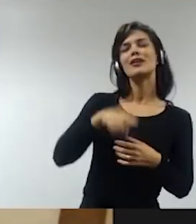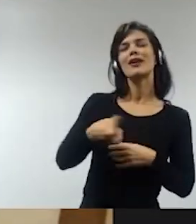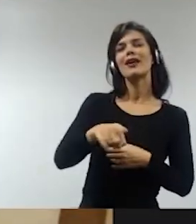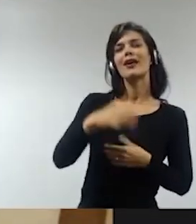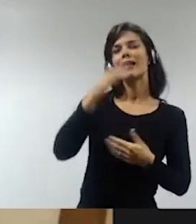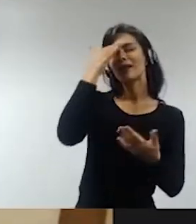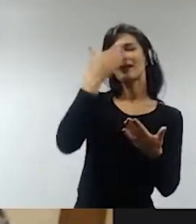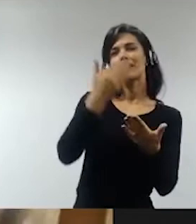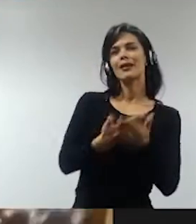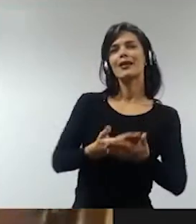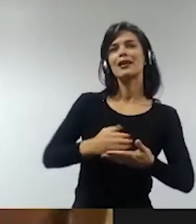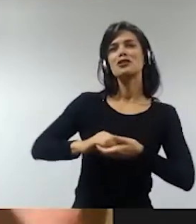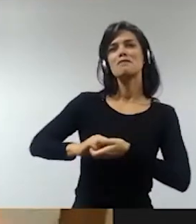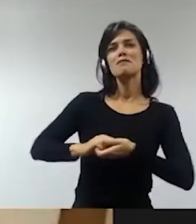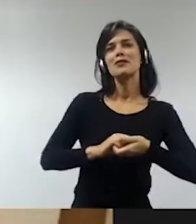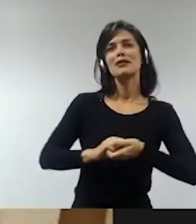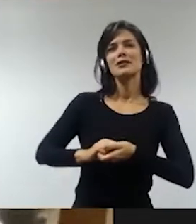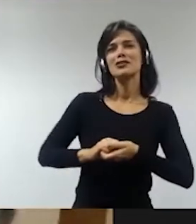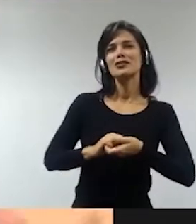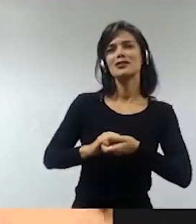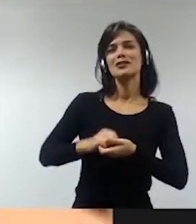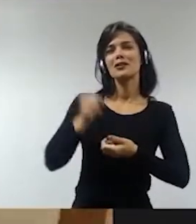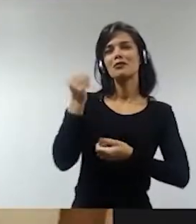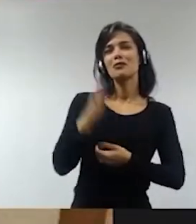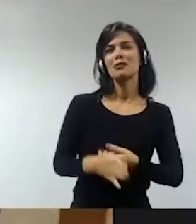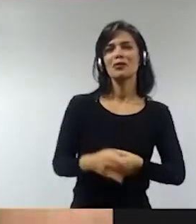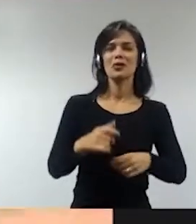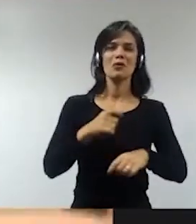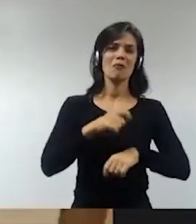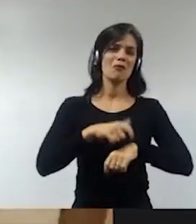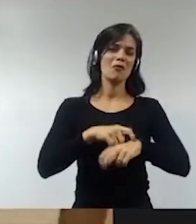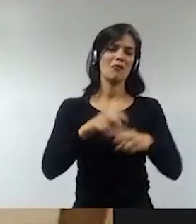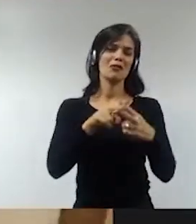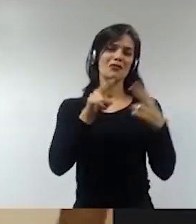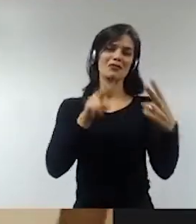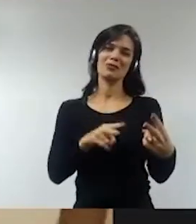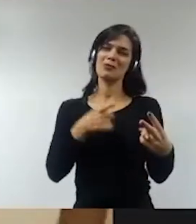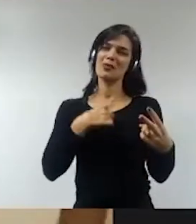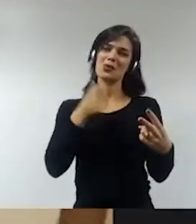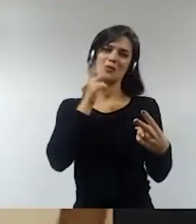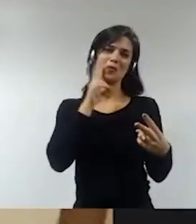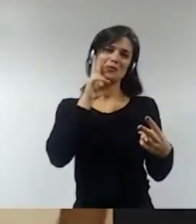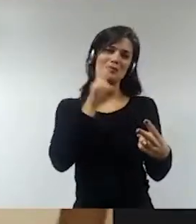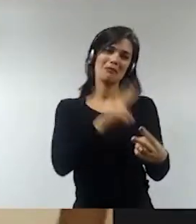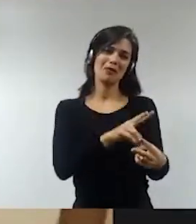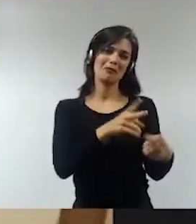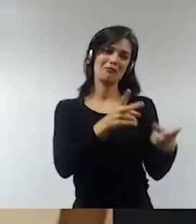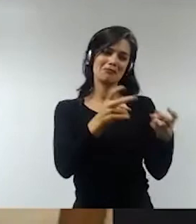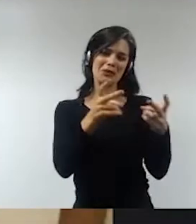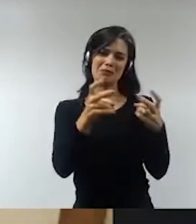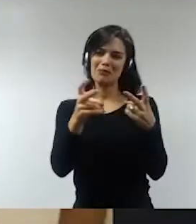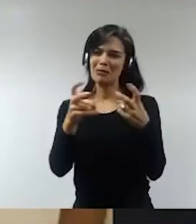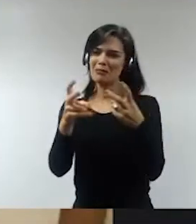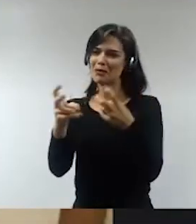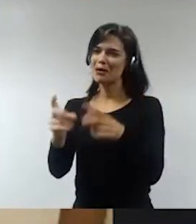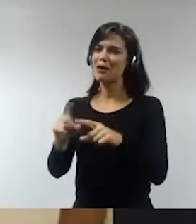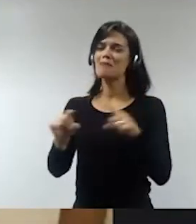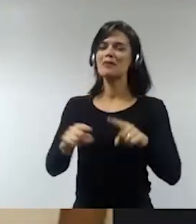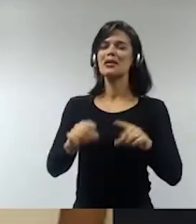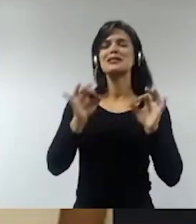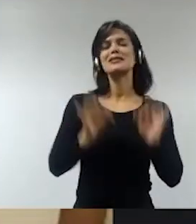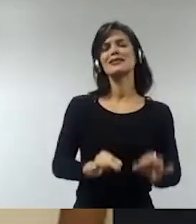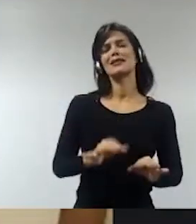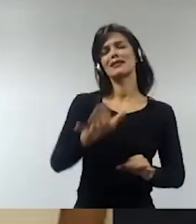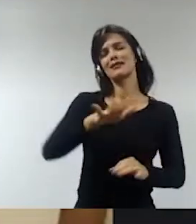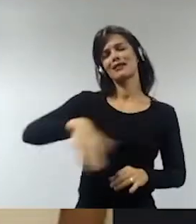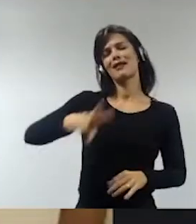no Brasil. E agora, no momento virtual, eu não consigo ver essas caras na minha fala, mas eu tenho certeza que vai ter gente pensando